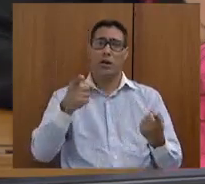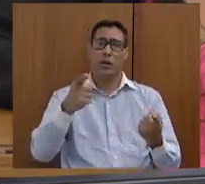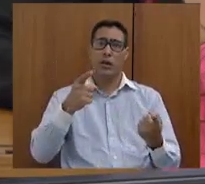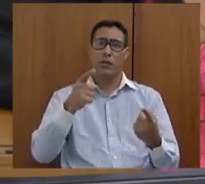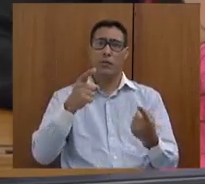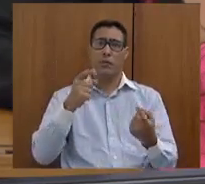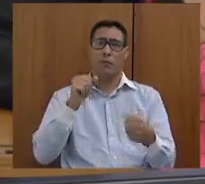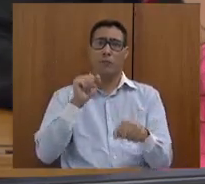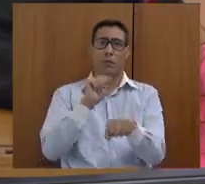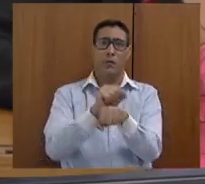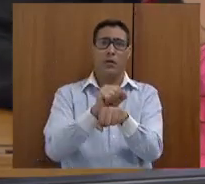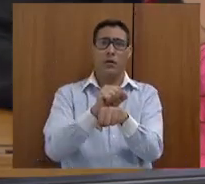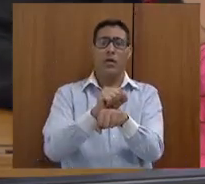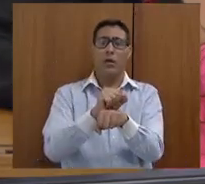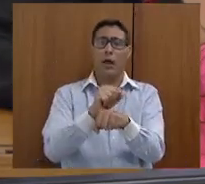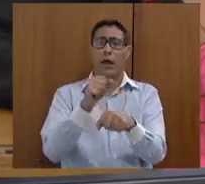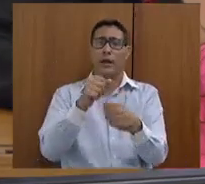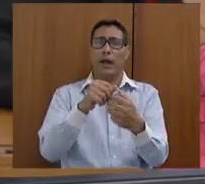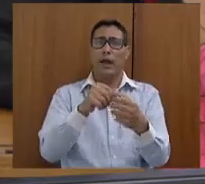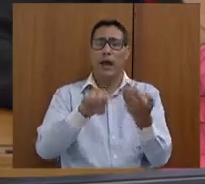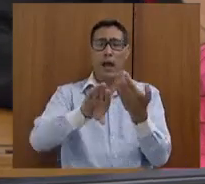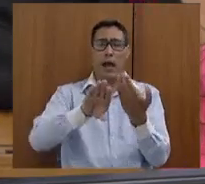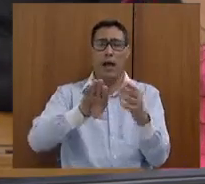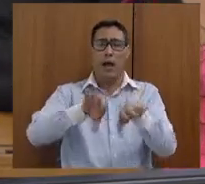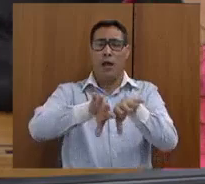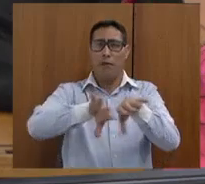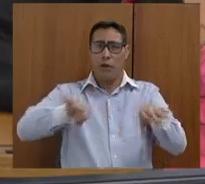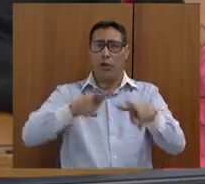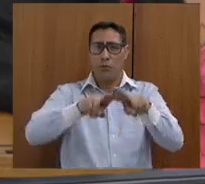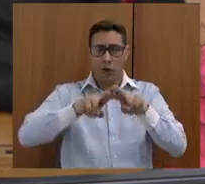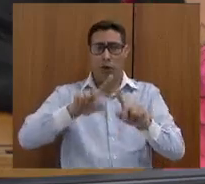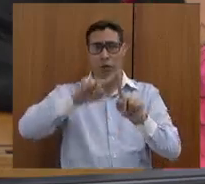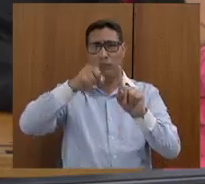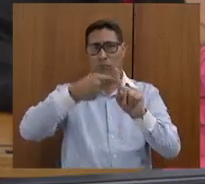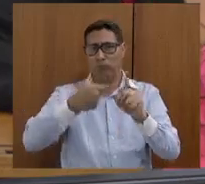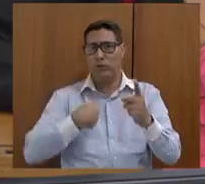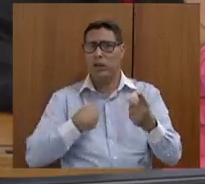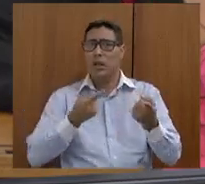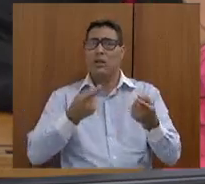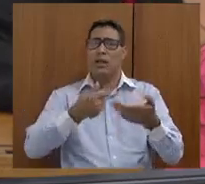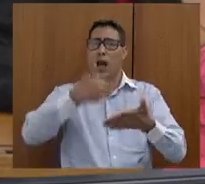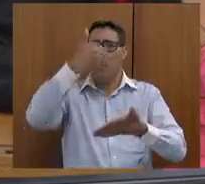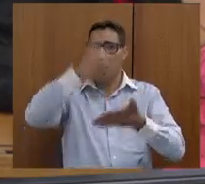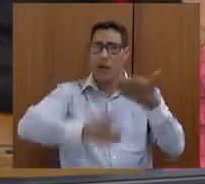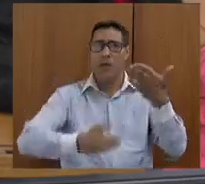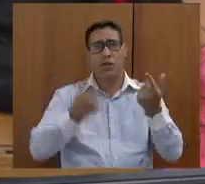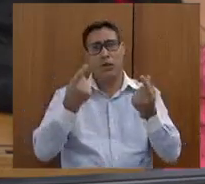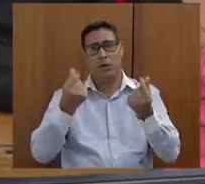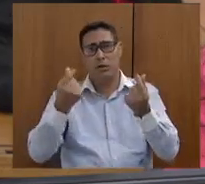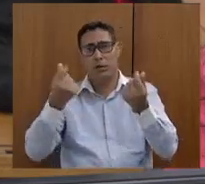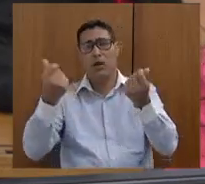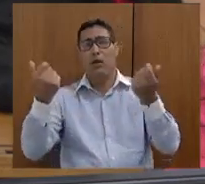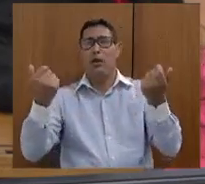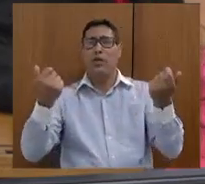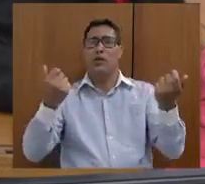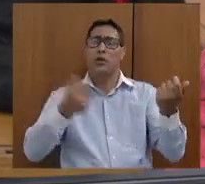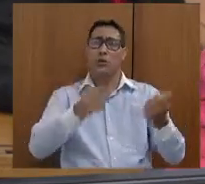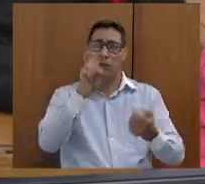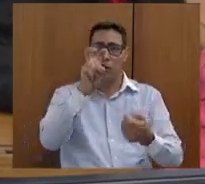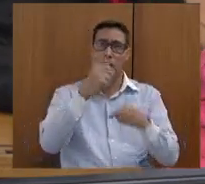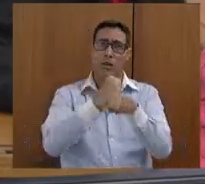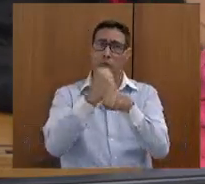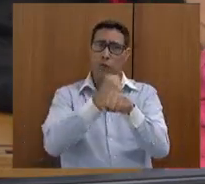que perdem quase 50% da sua remuneração é o quinto ano da Assembleia fiscaliza o governo do estado